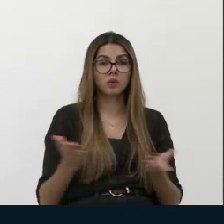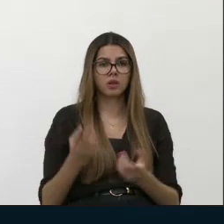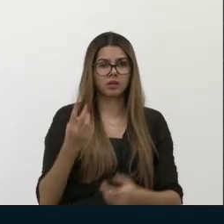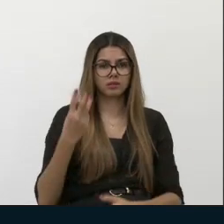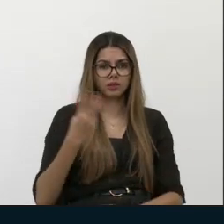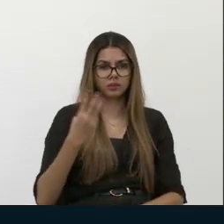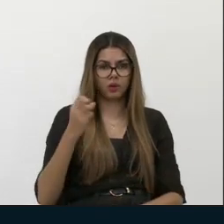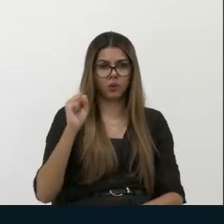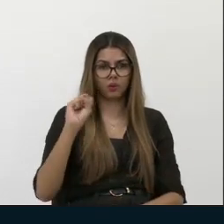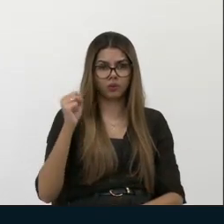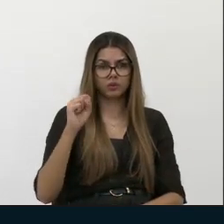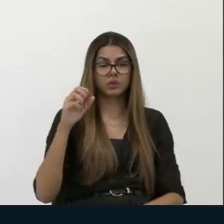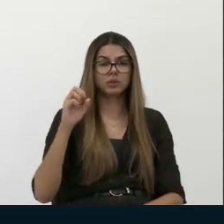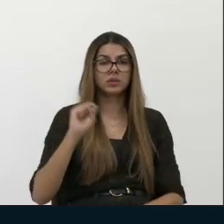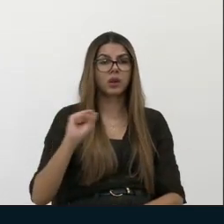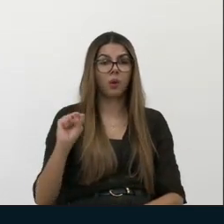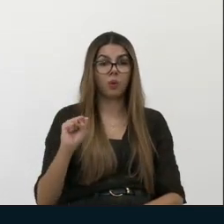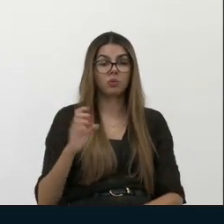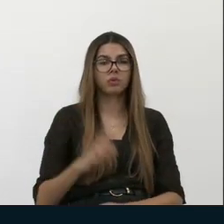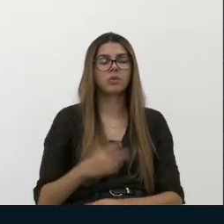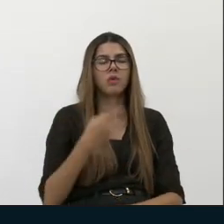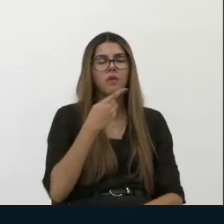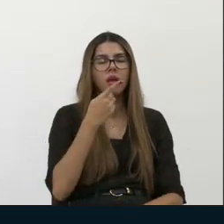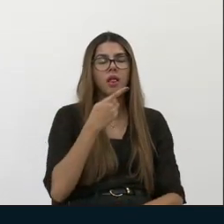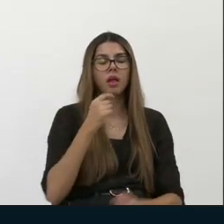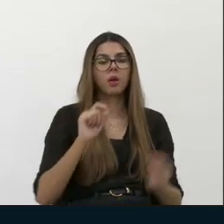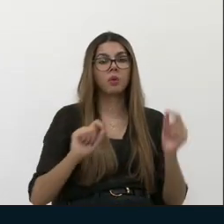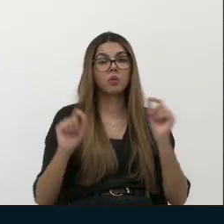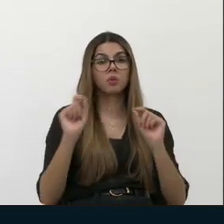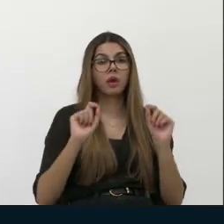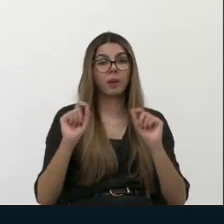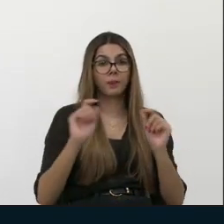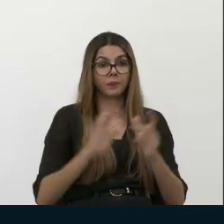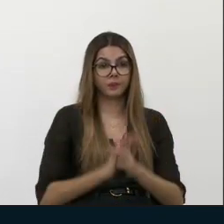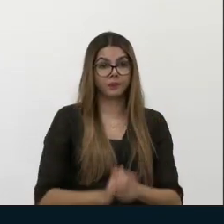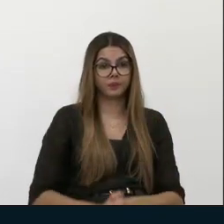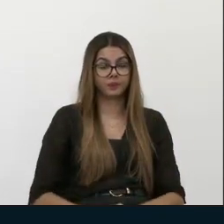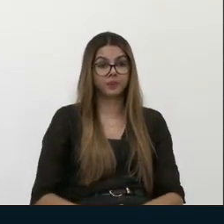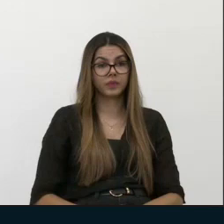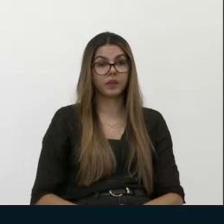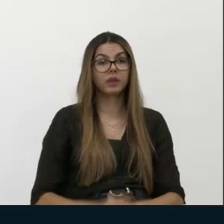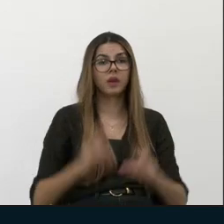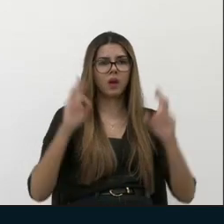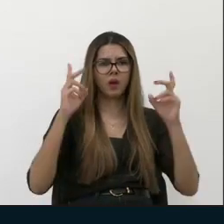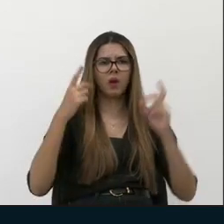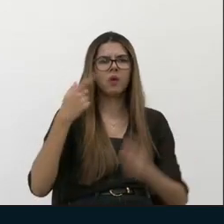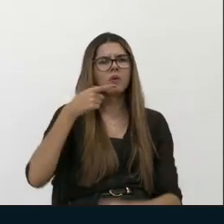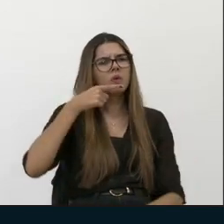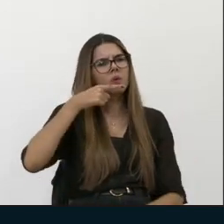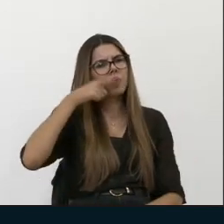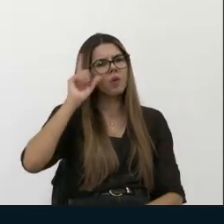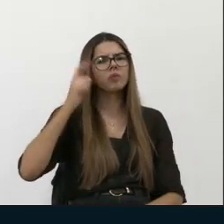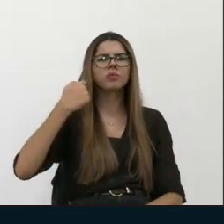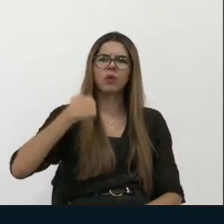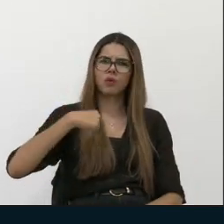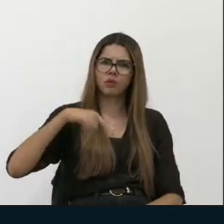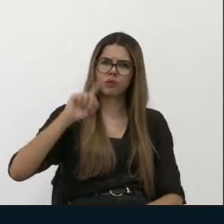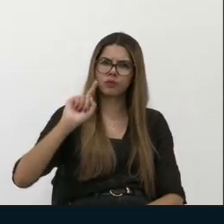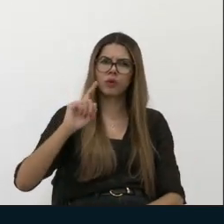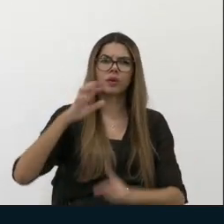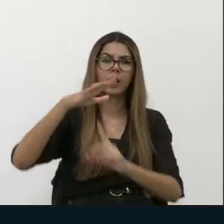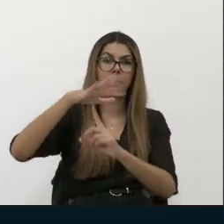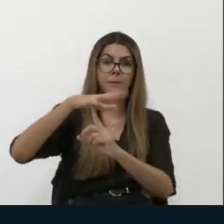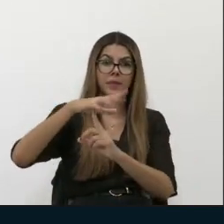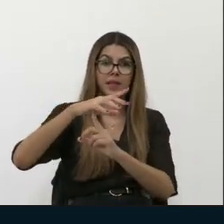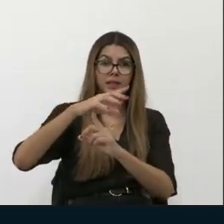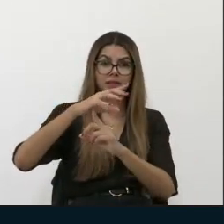eu gostaria de falar sobre um evento que eu fui ontem na Praça Estrela, o